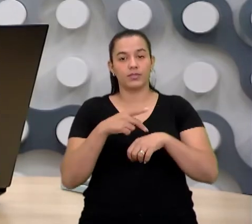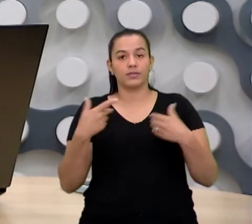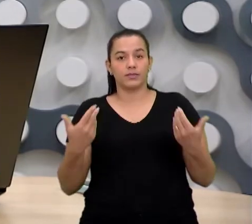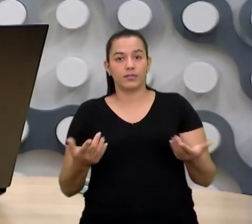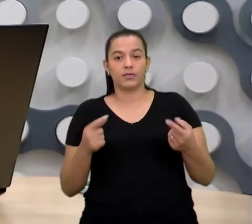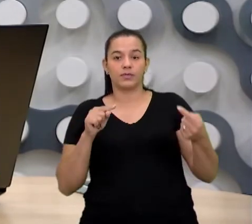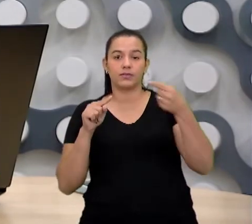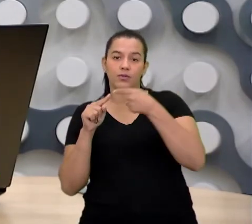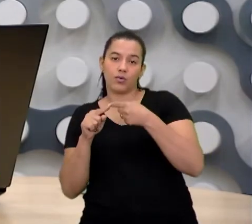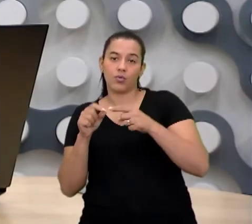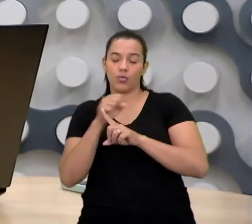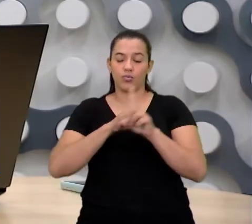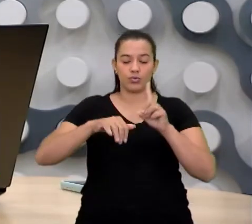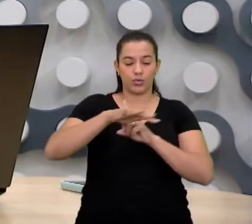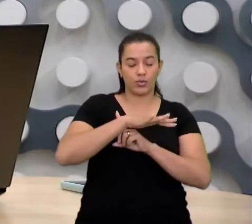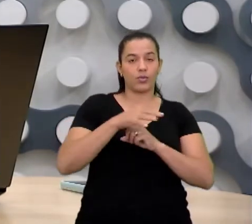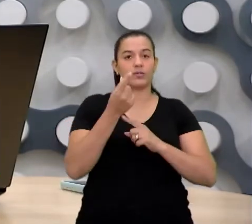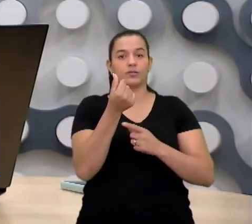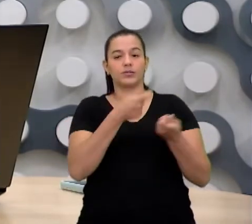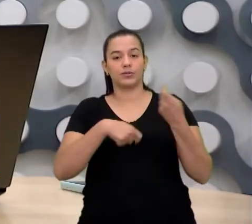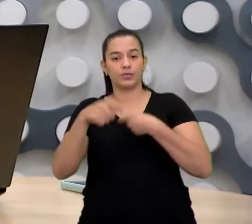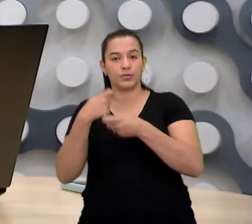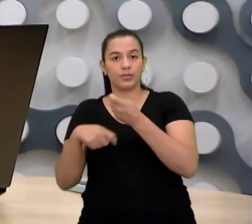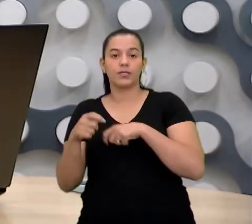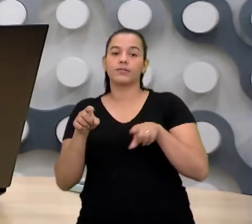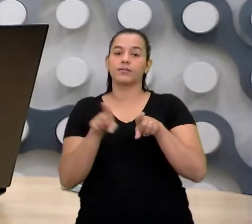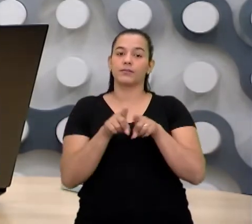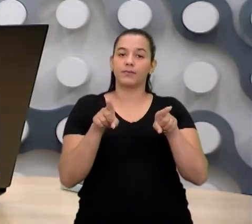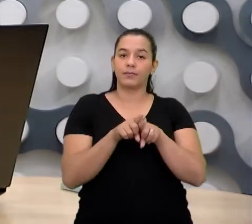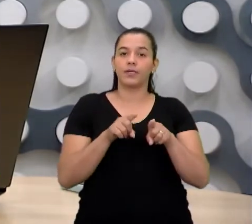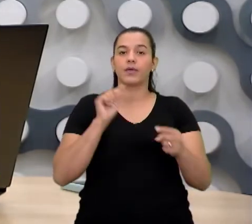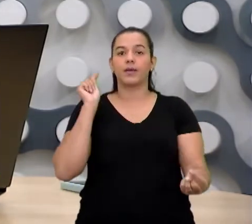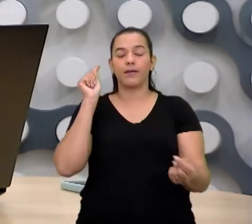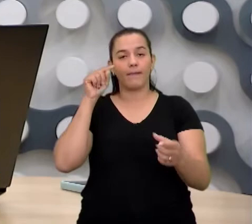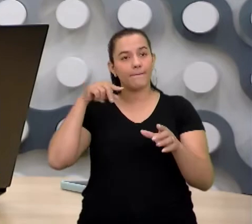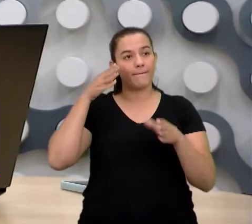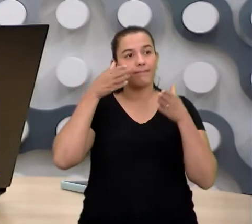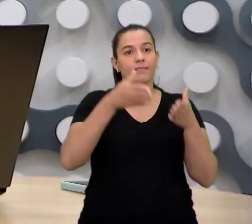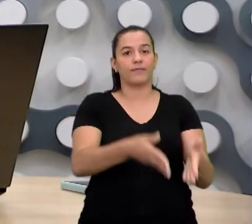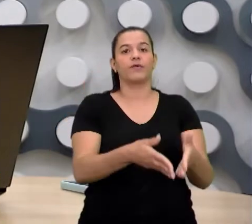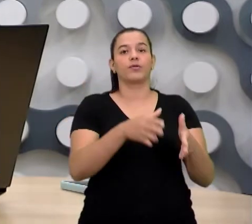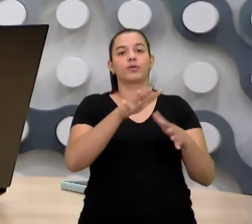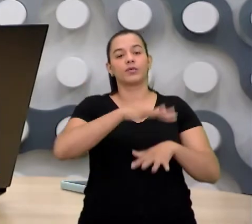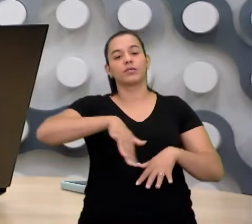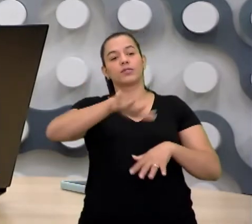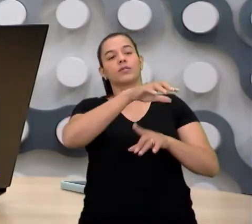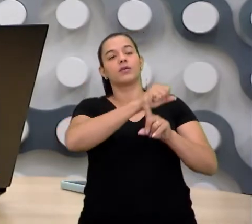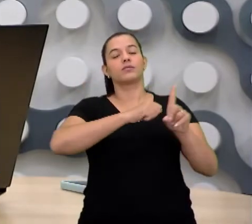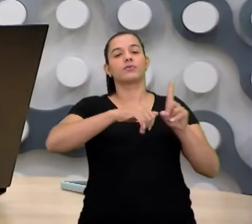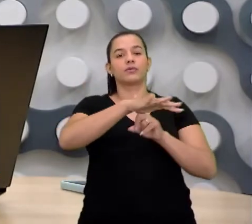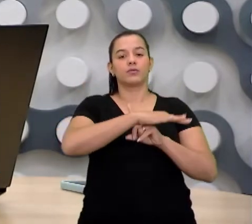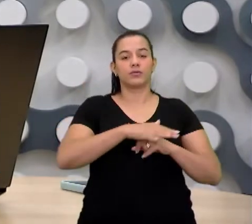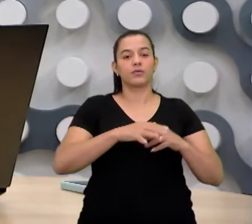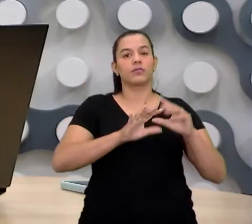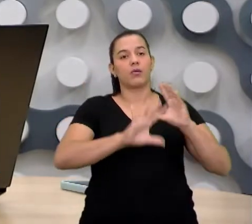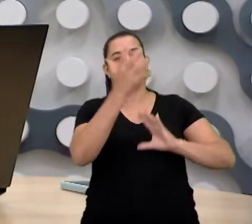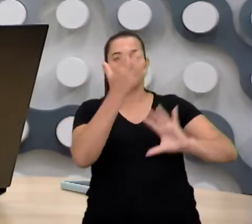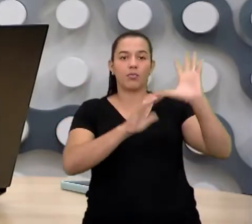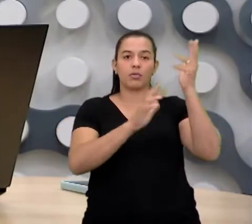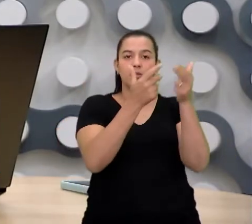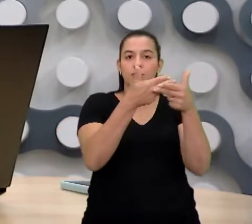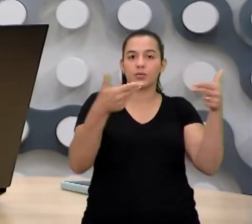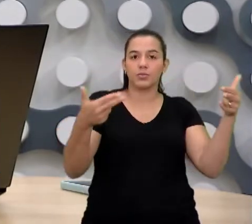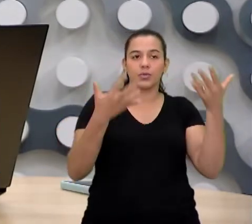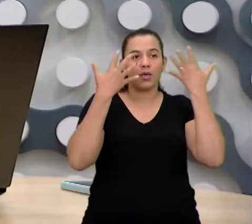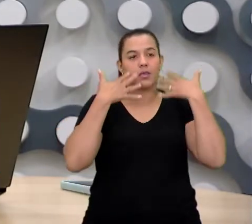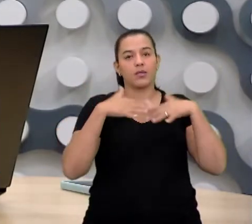econômica e social, ela também atinge a sociedade até nesses desastres naturais que